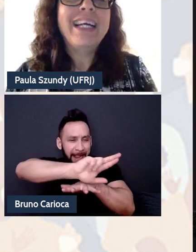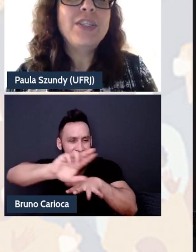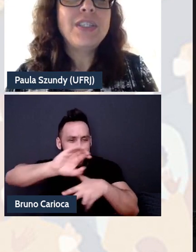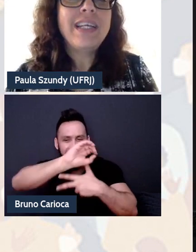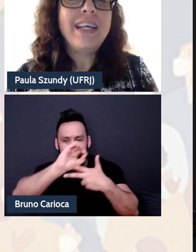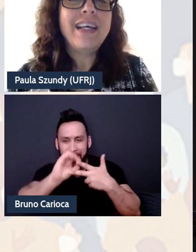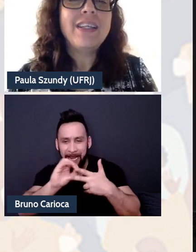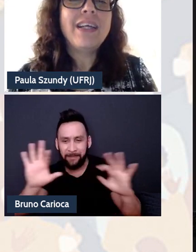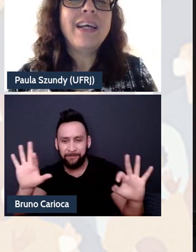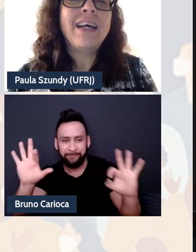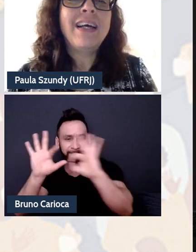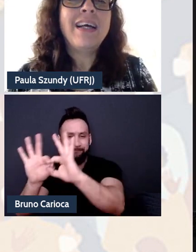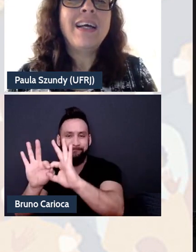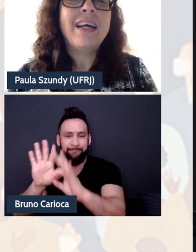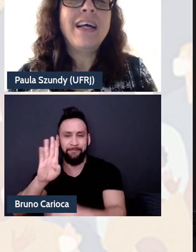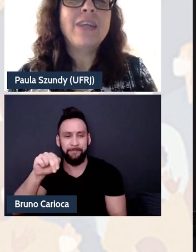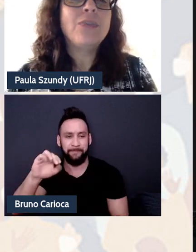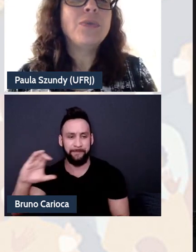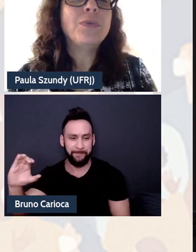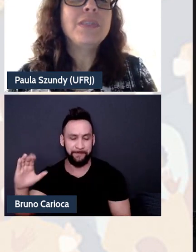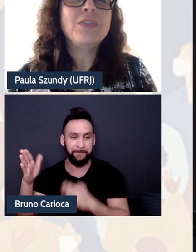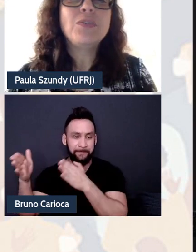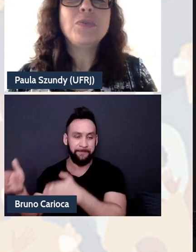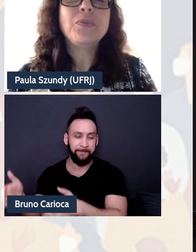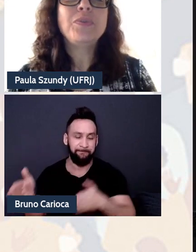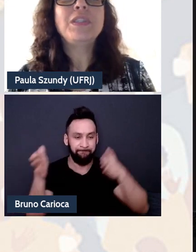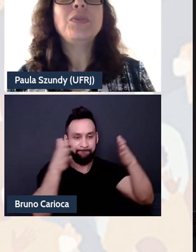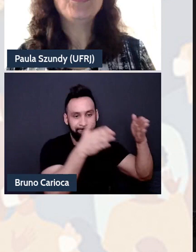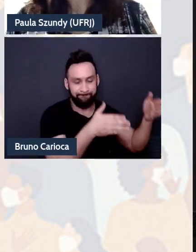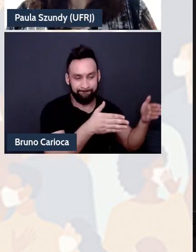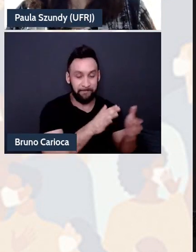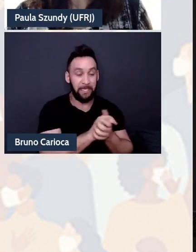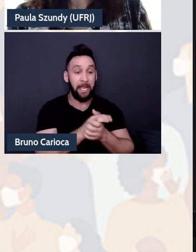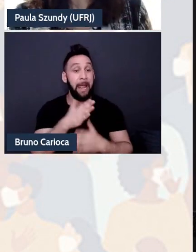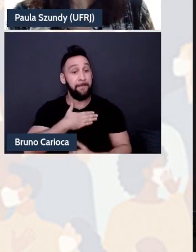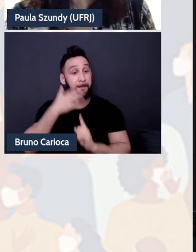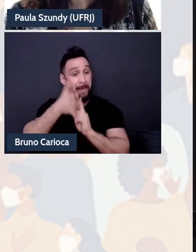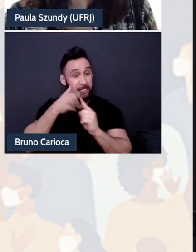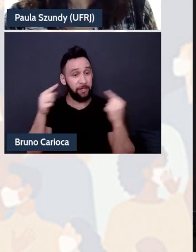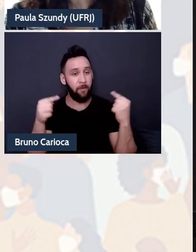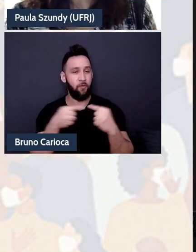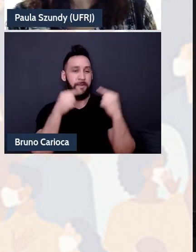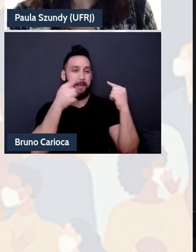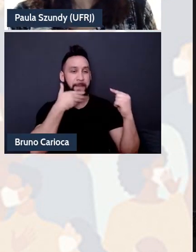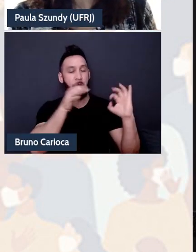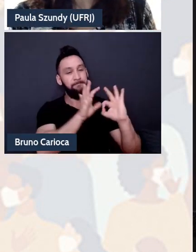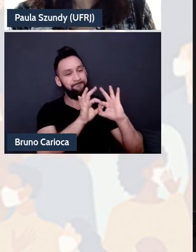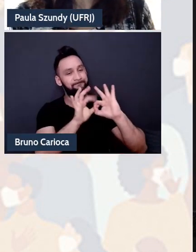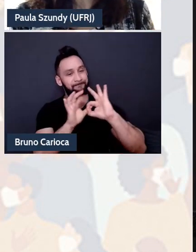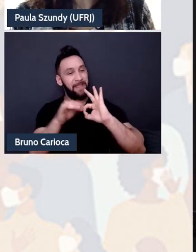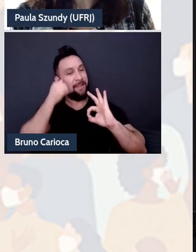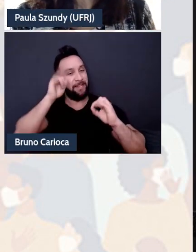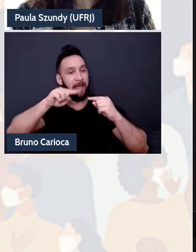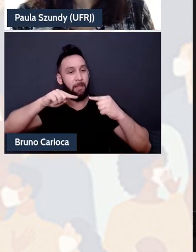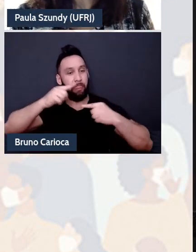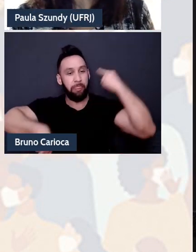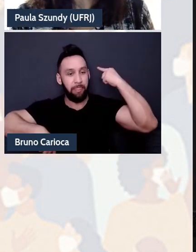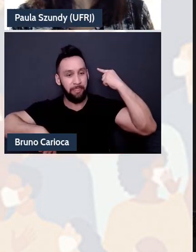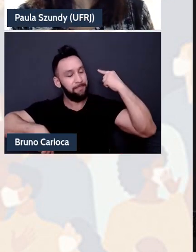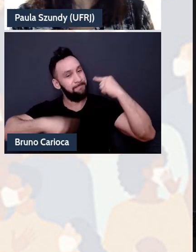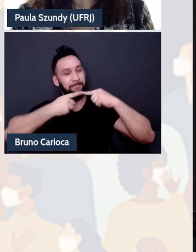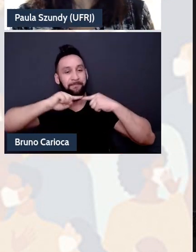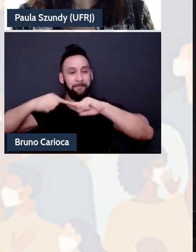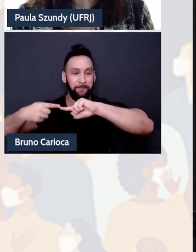Boa tarde, né, a todas, todos e todes, né? Eu tinha